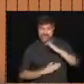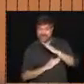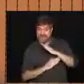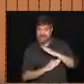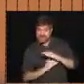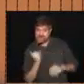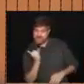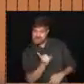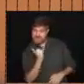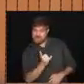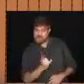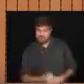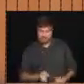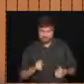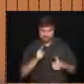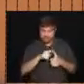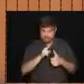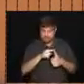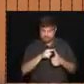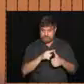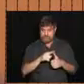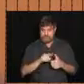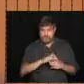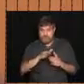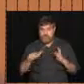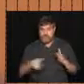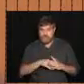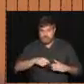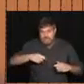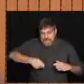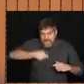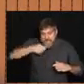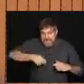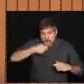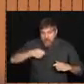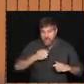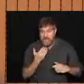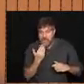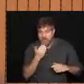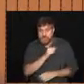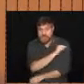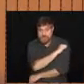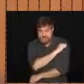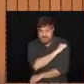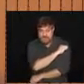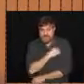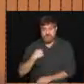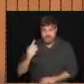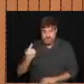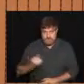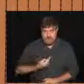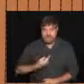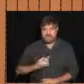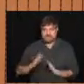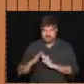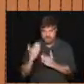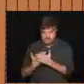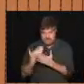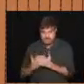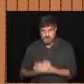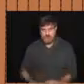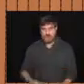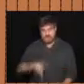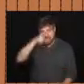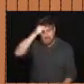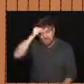duas coisas. Primeiro, toda a merenda de Campinas é municipalizada, toda. Nós servimos para as escolas municipais e para as